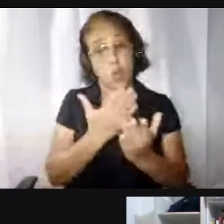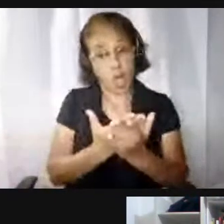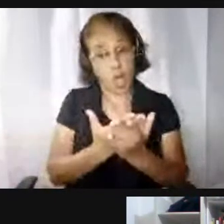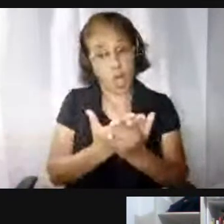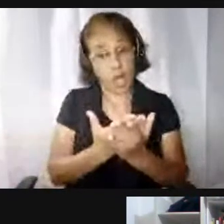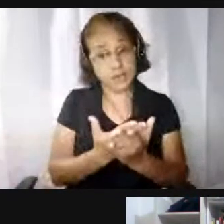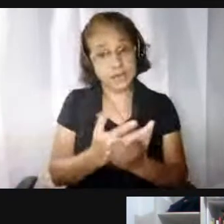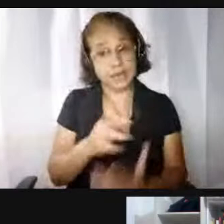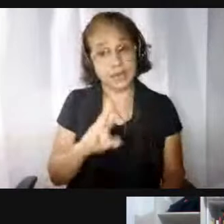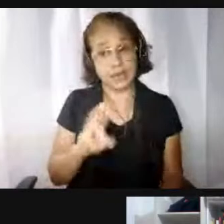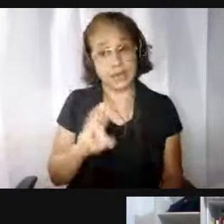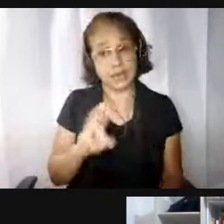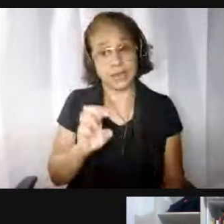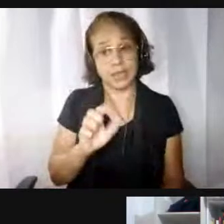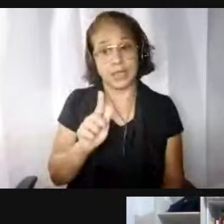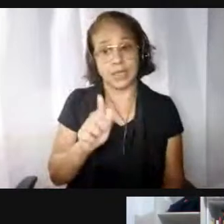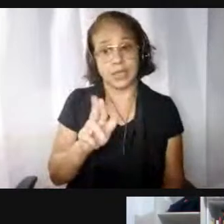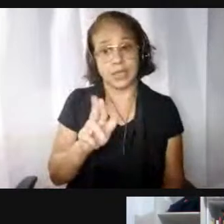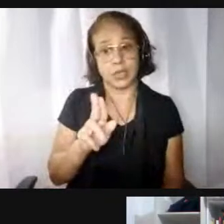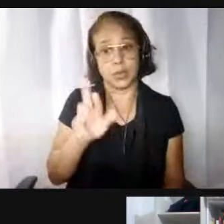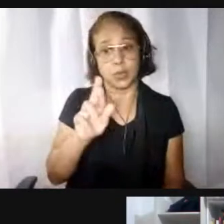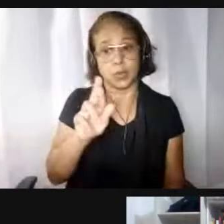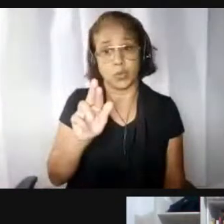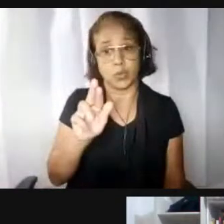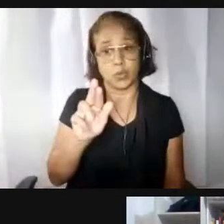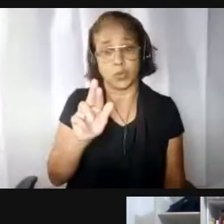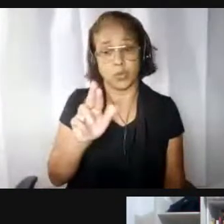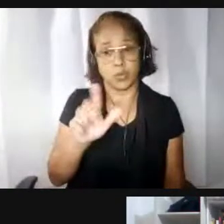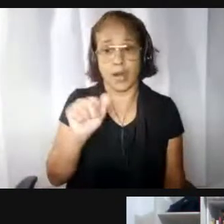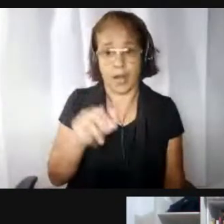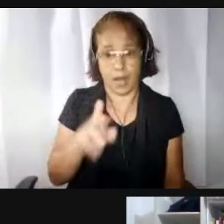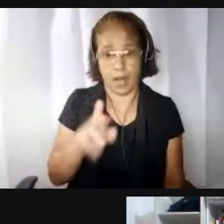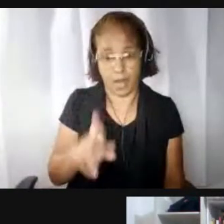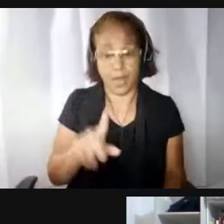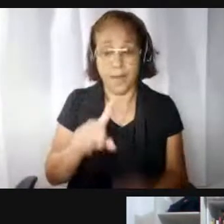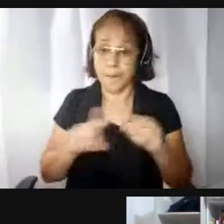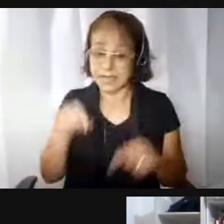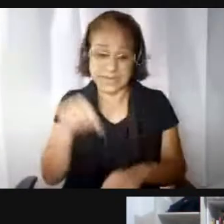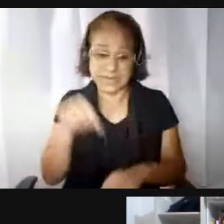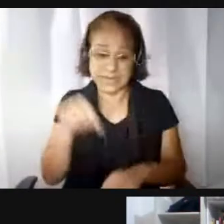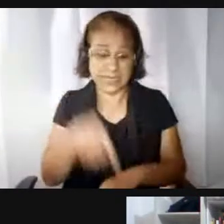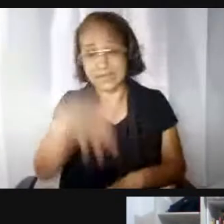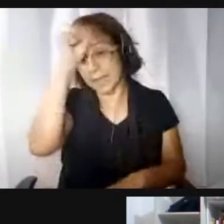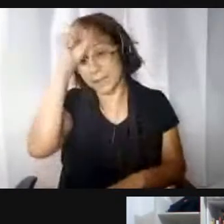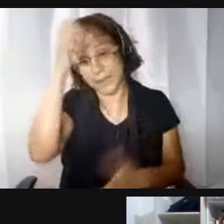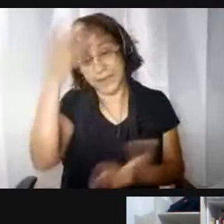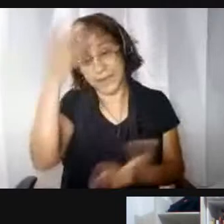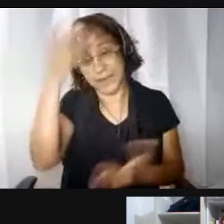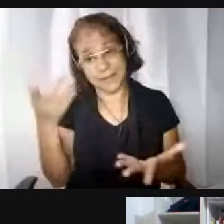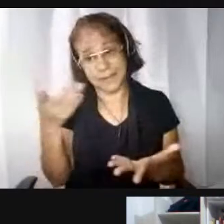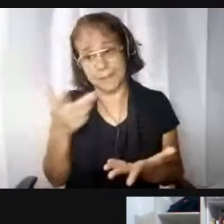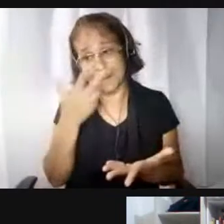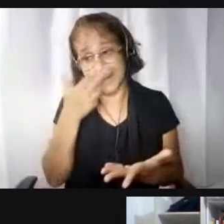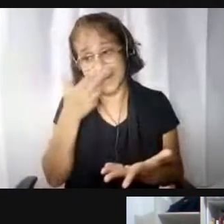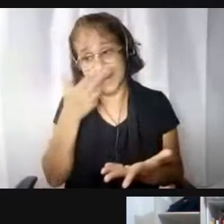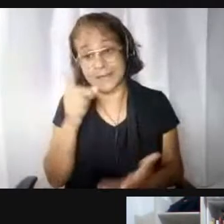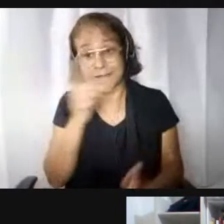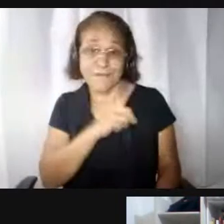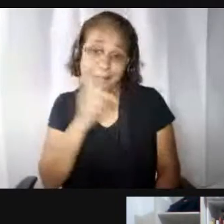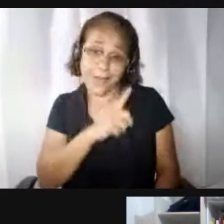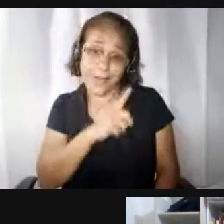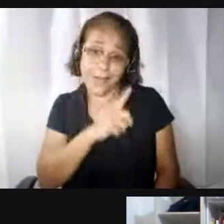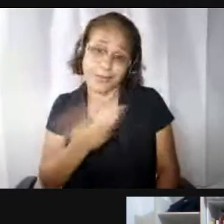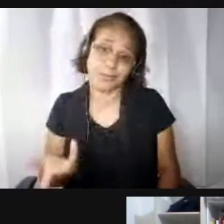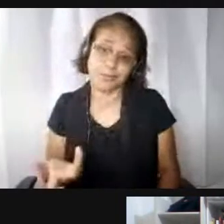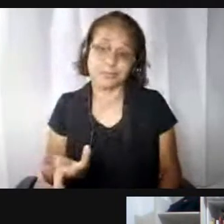eles aprendem sem perfeição e com coação. Por isso que o nome do trabalho dela é aprender com